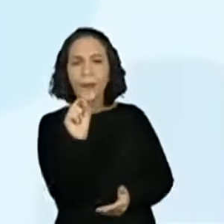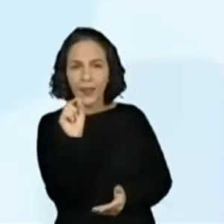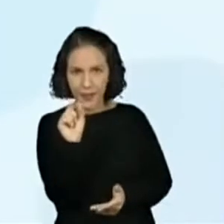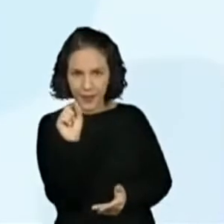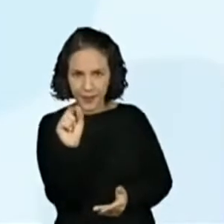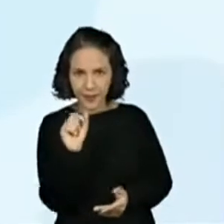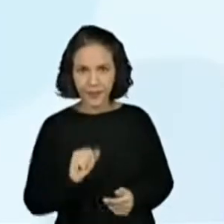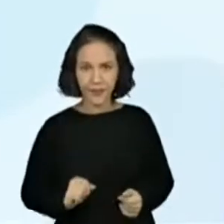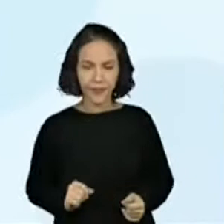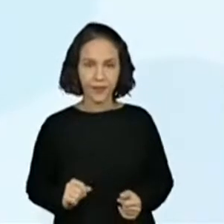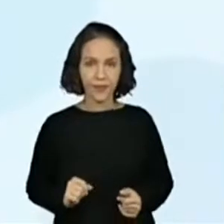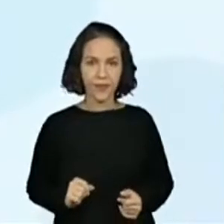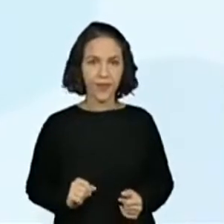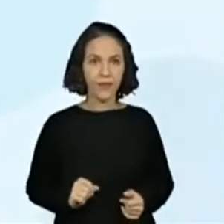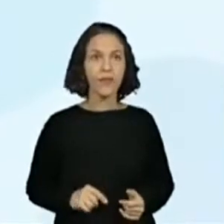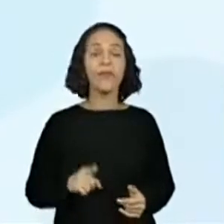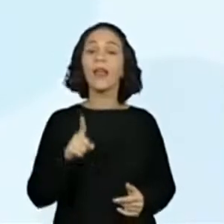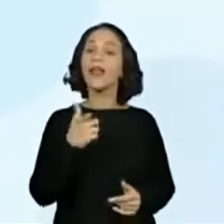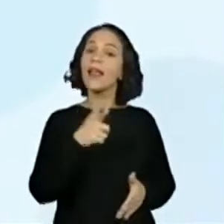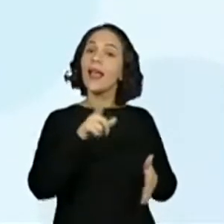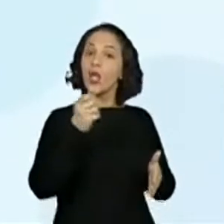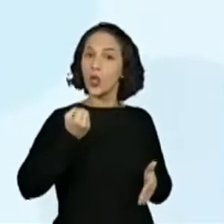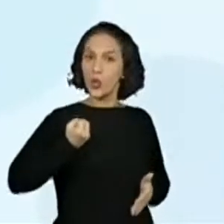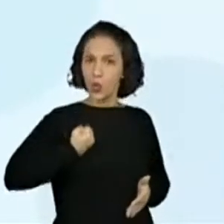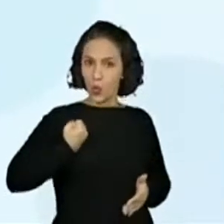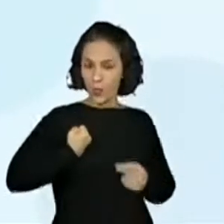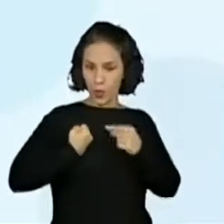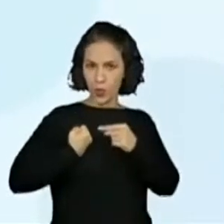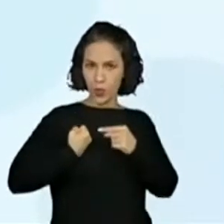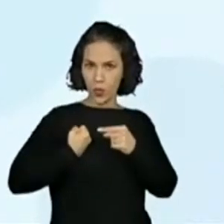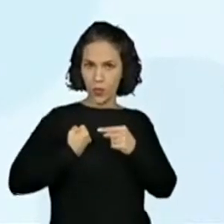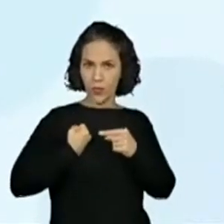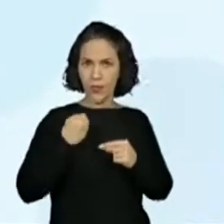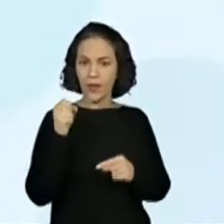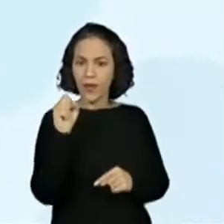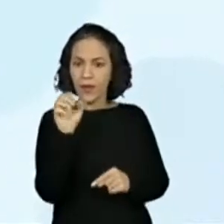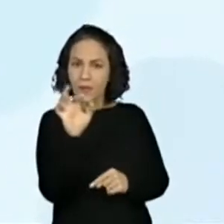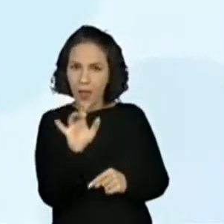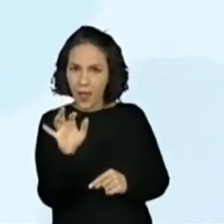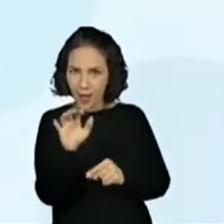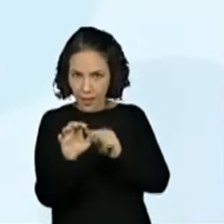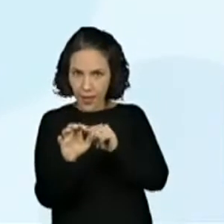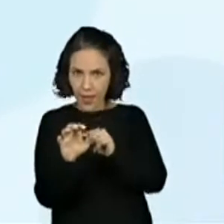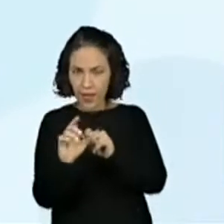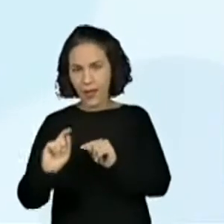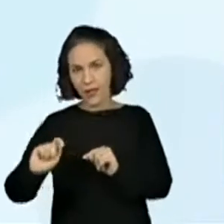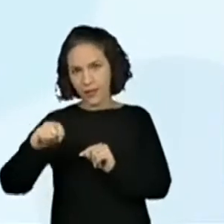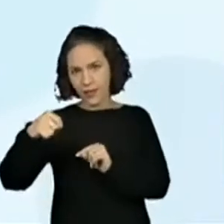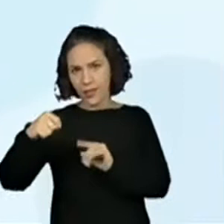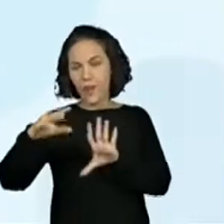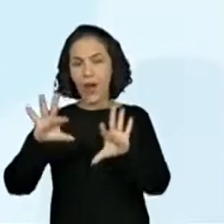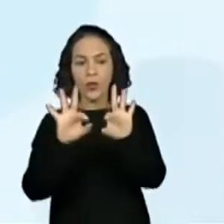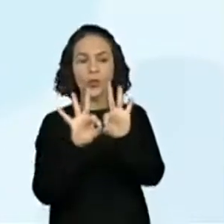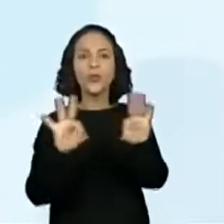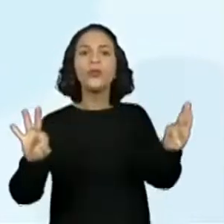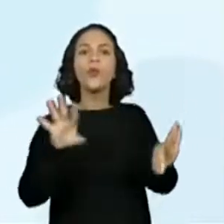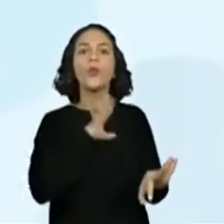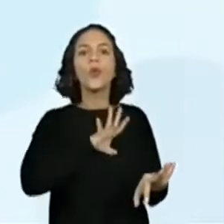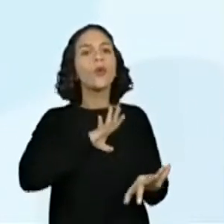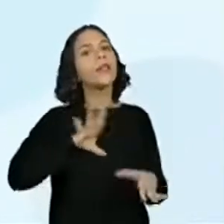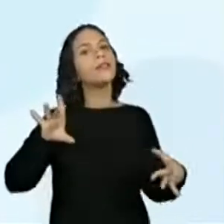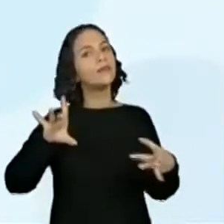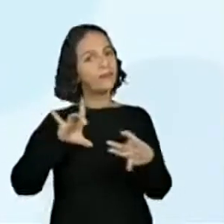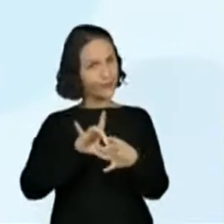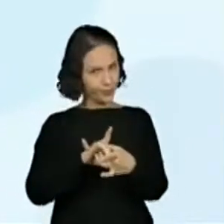Vamos aprender a escrever números. De duas formas, como já falamos aqui, não